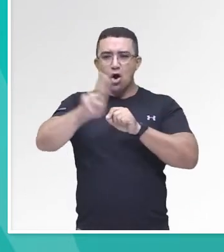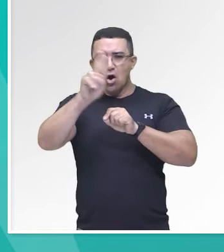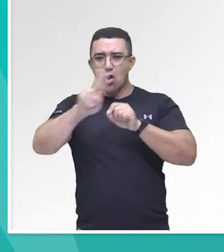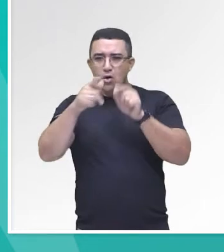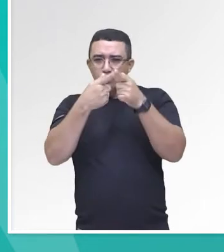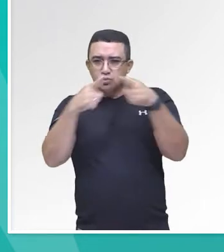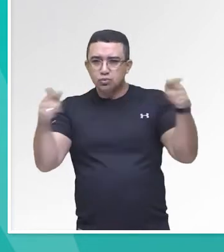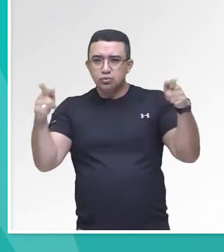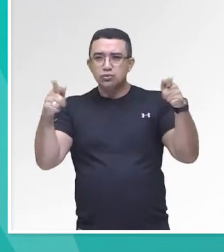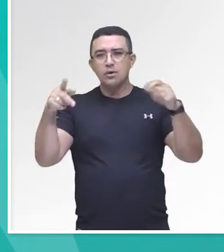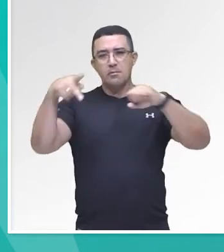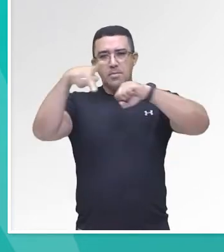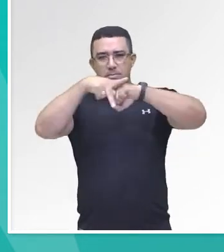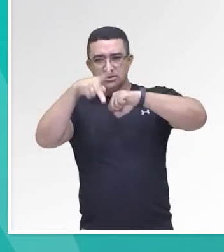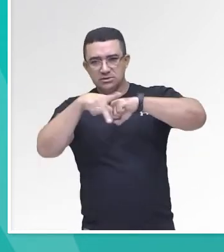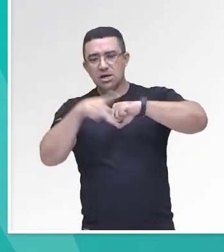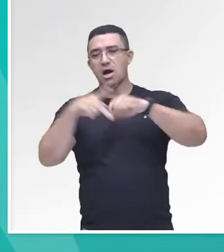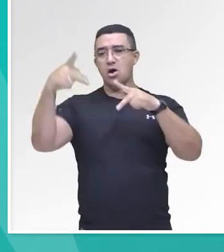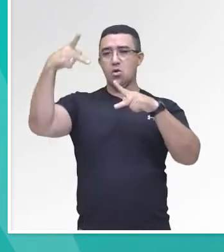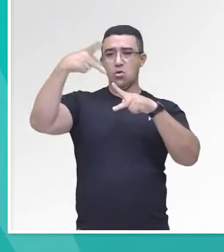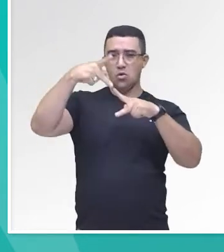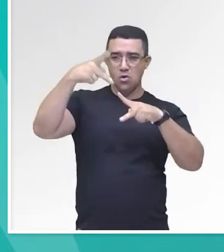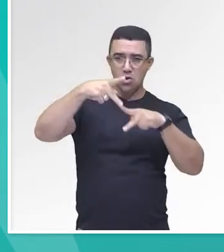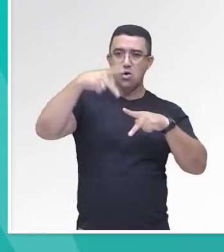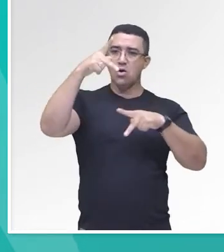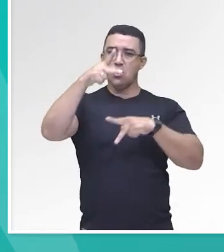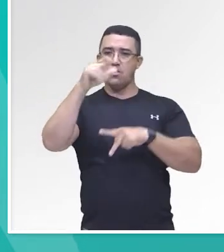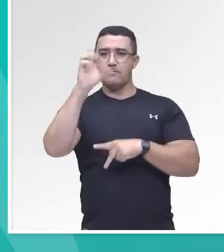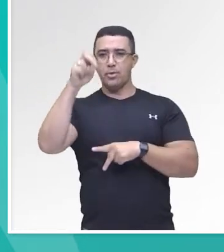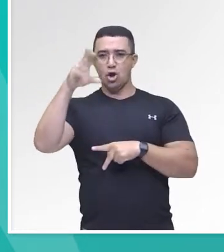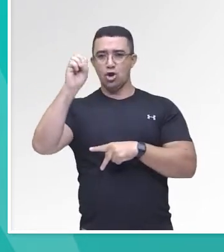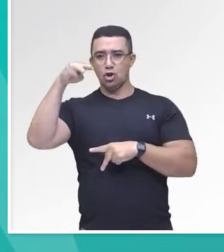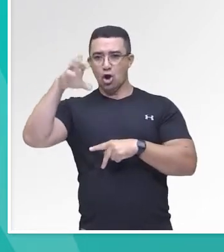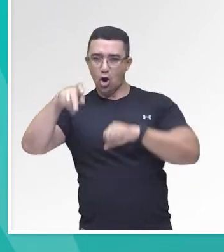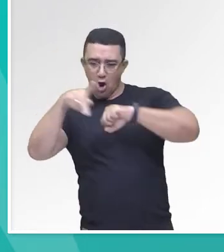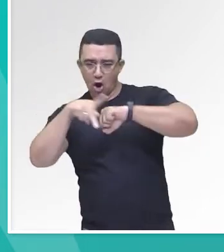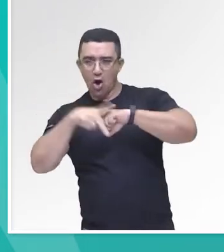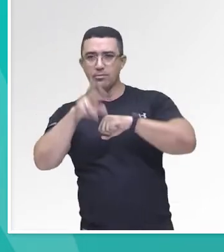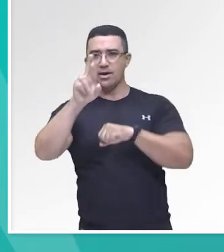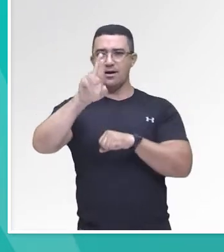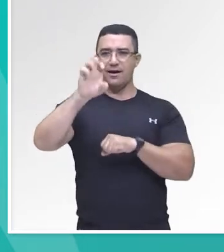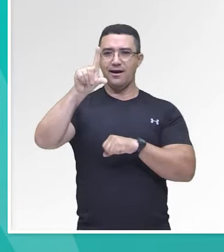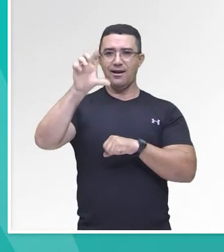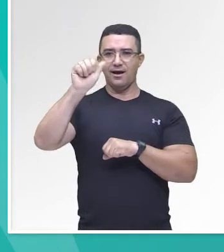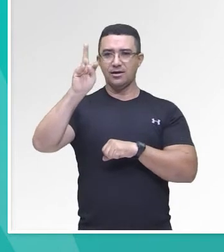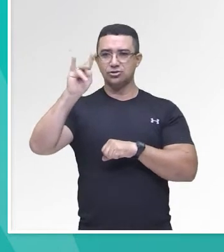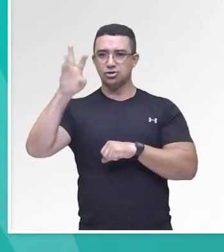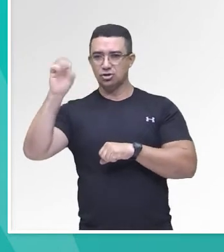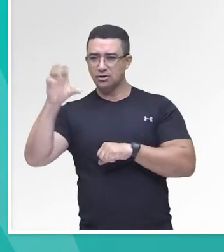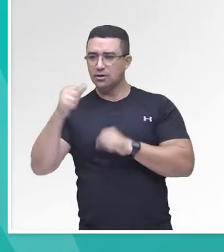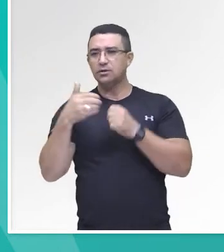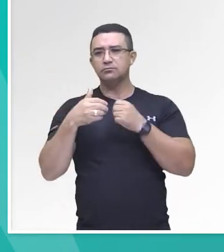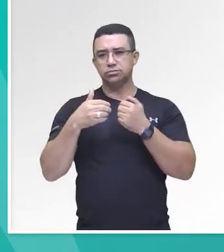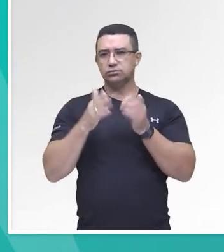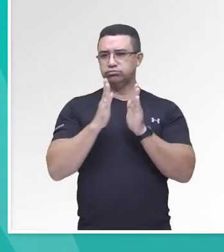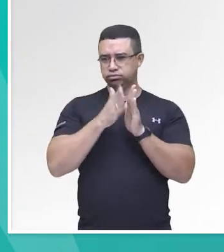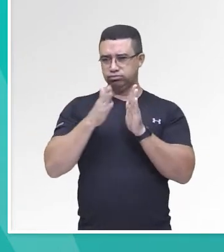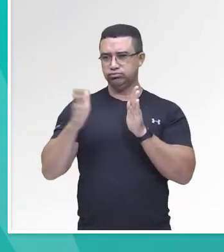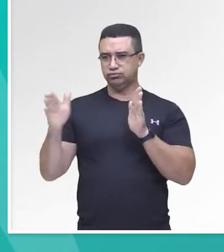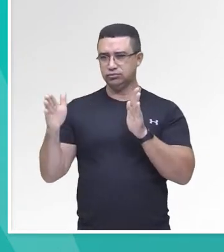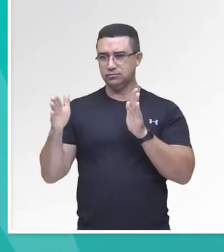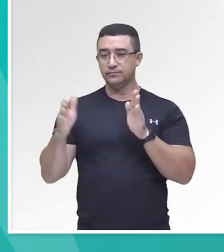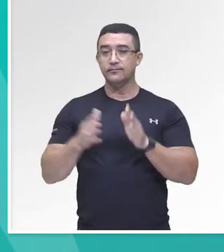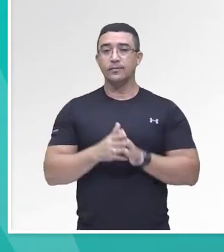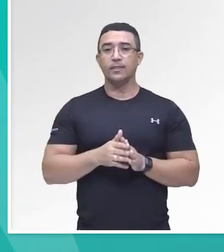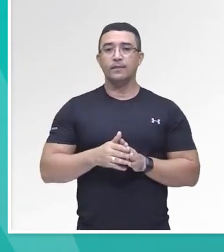as conjunções, os pronomes possessivos, os pronomes relativos e assim por diante. Então, quando a gente está falando